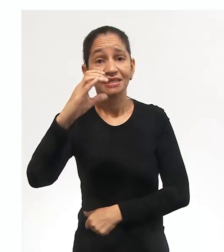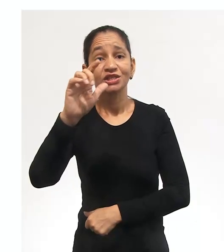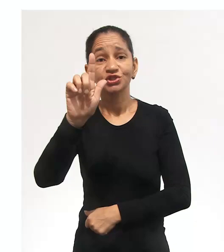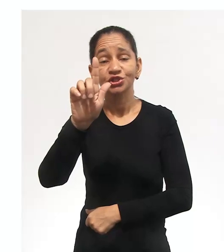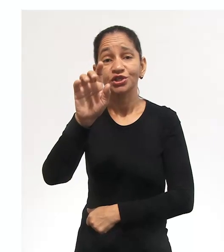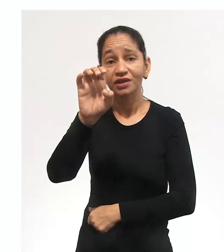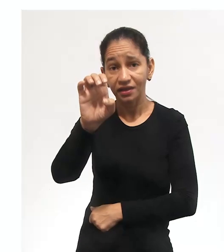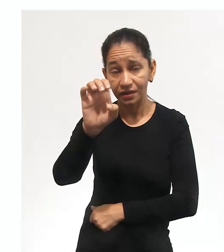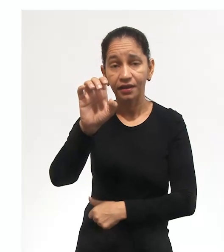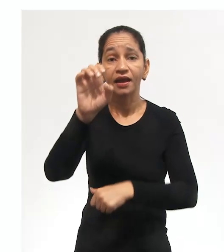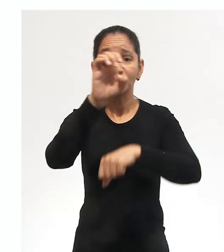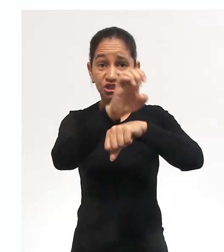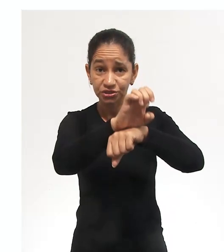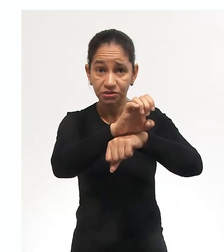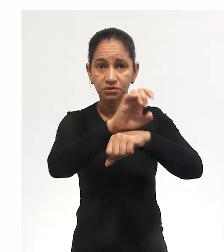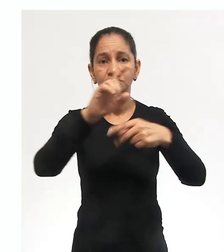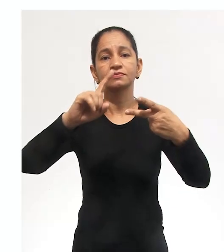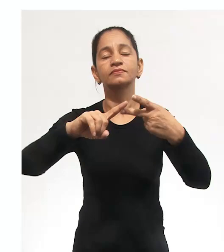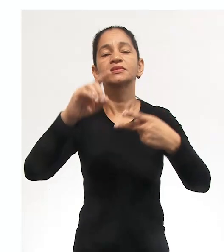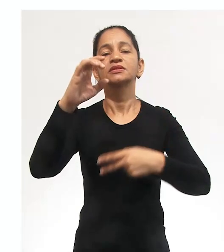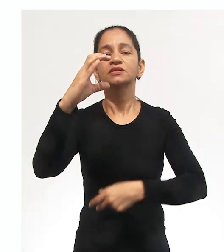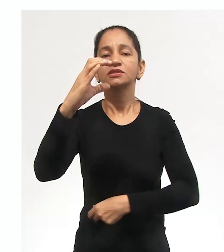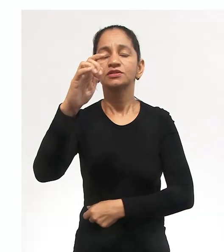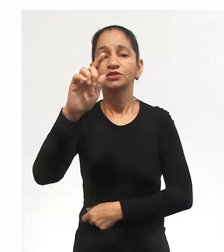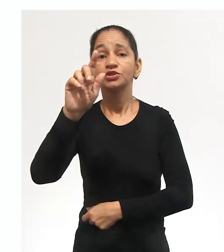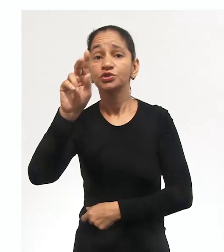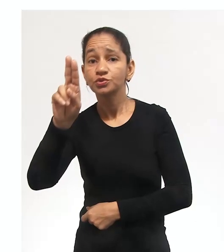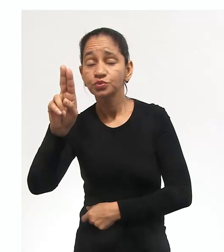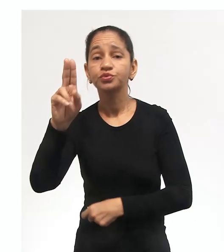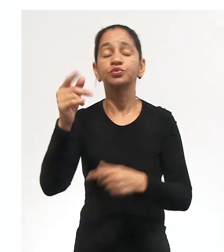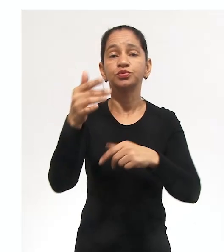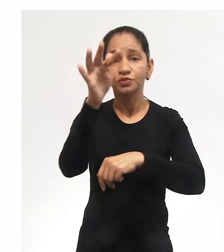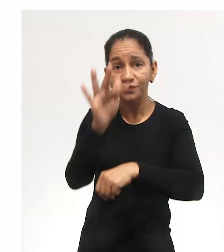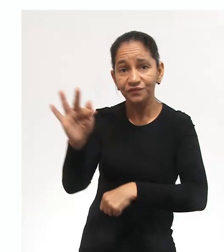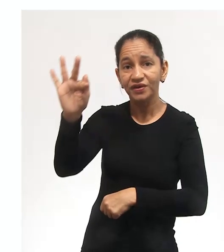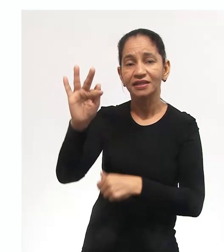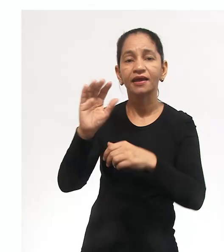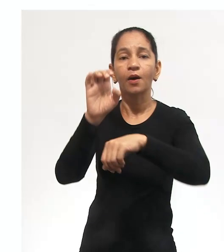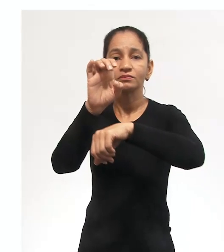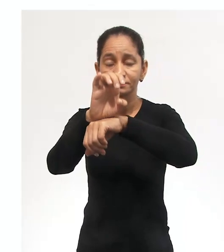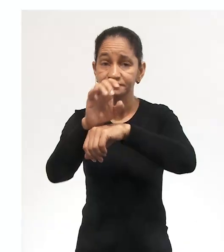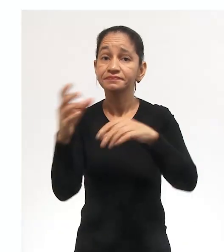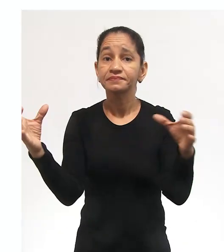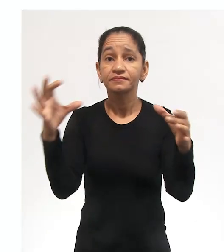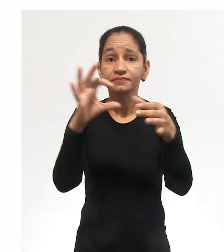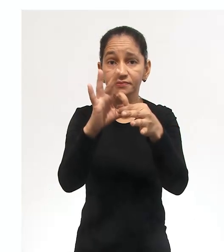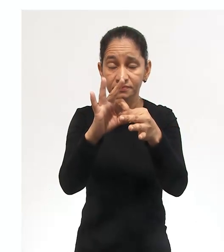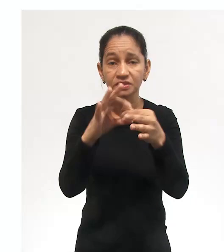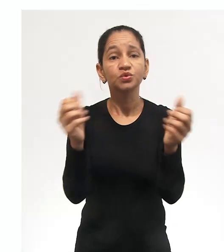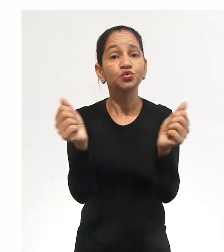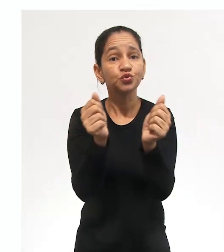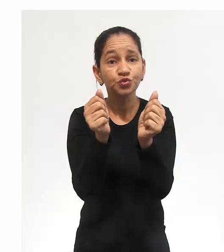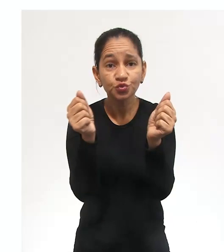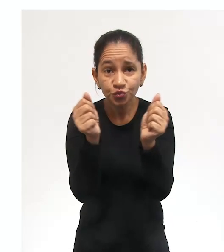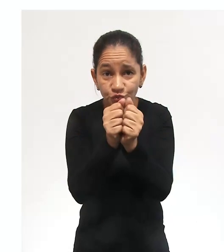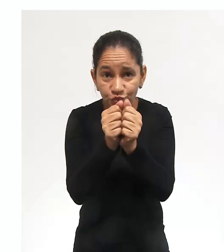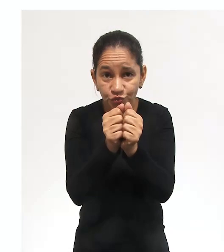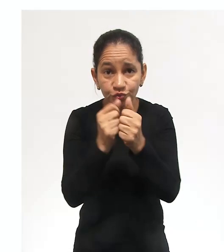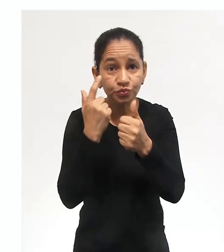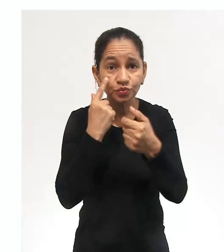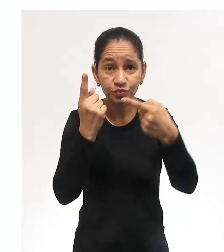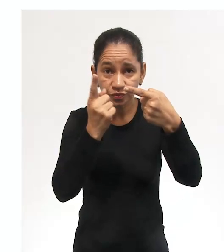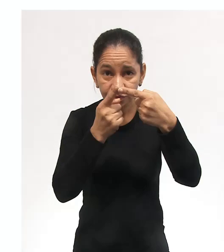CGU, né? As controladorias gerais, né, elas integram, né, o sistema de controle interno. Ó, CGE,